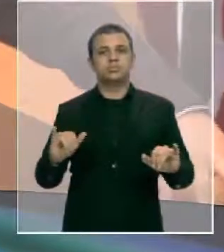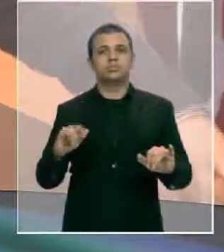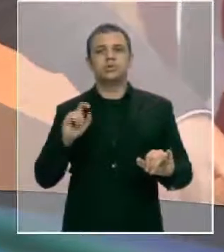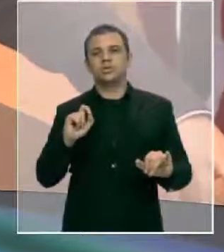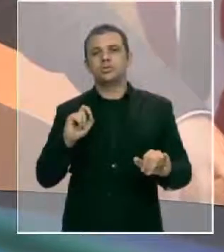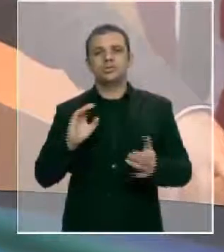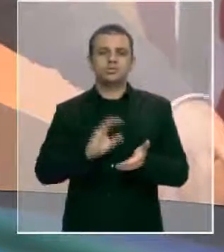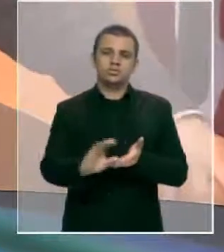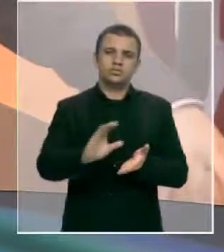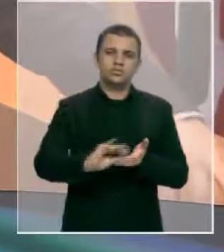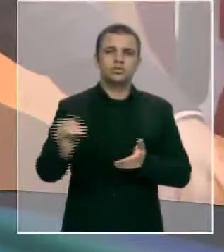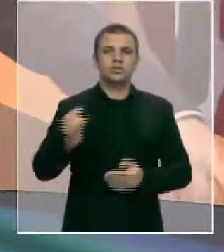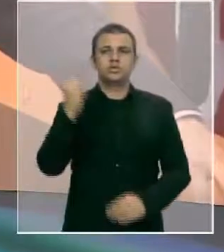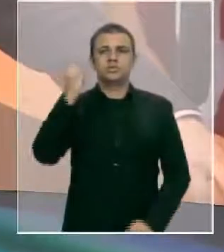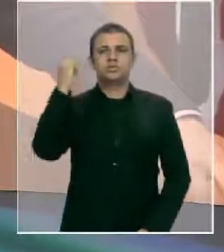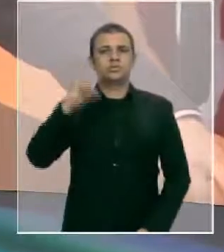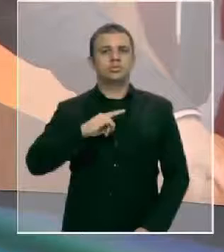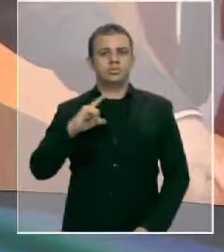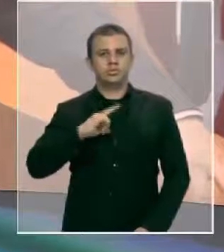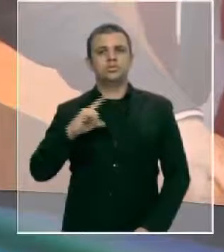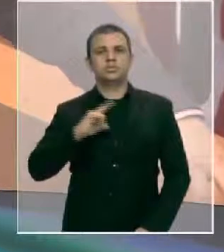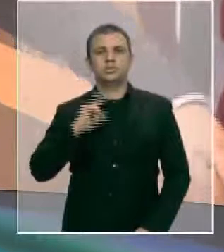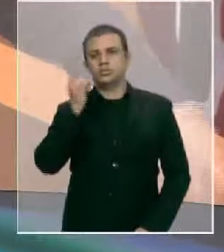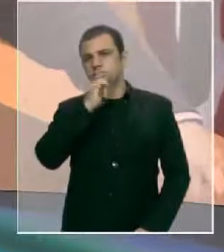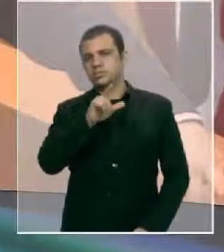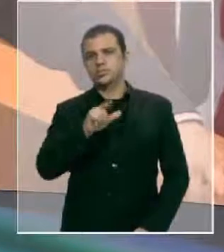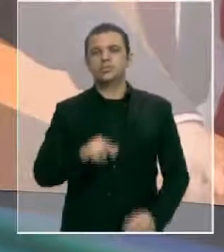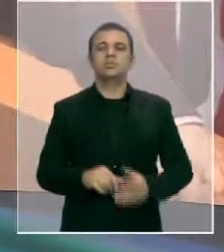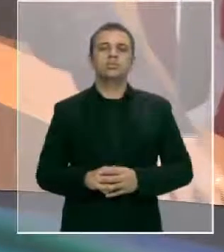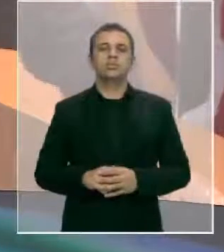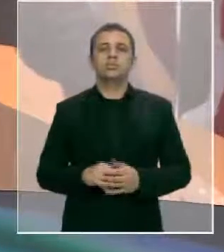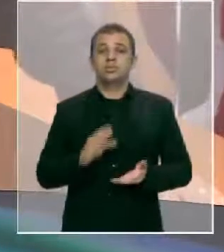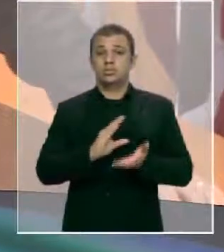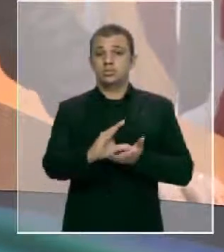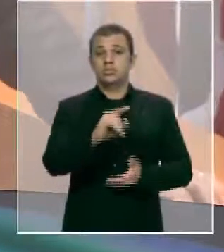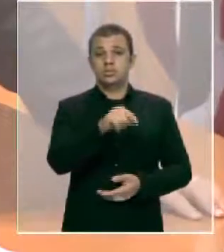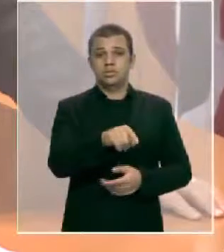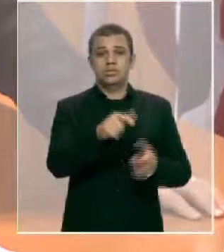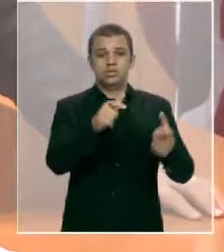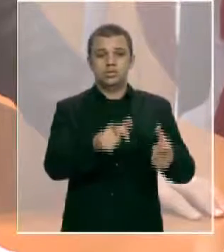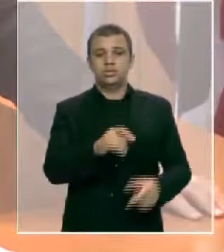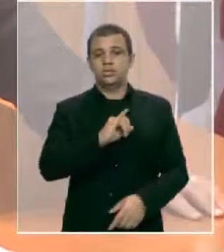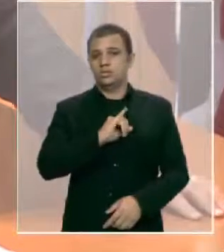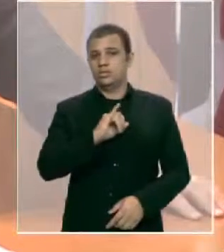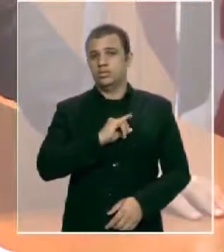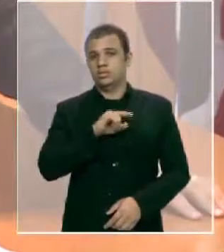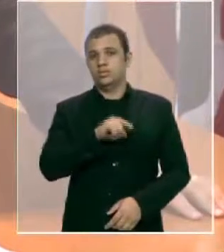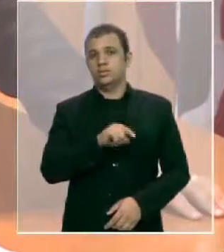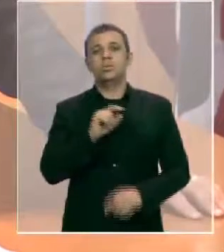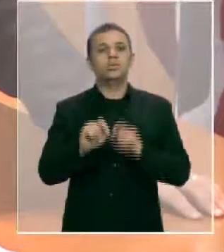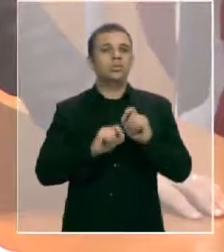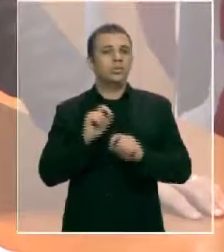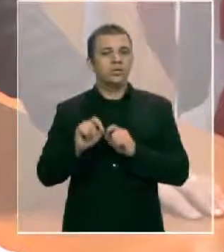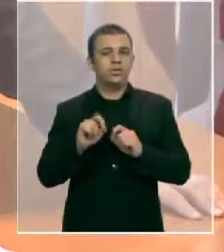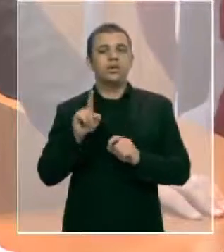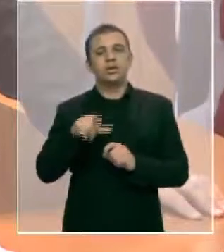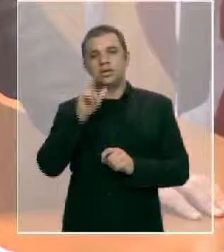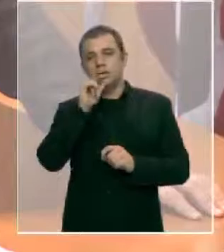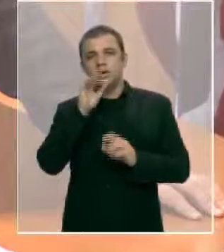investimentos importantes que foram garantidos para a Imperatriz no quesito de abastecimento de